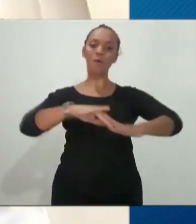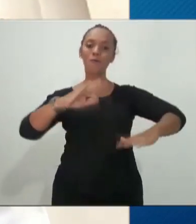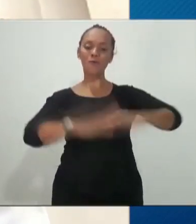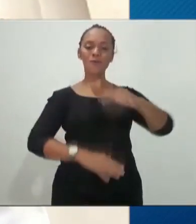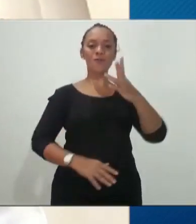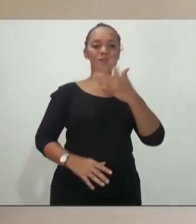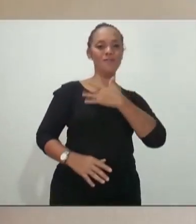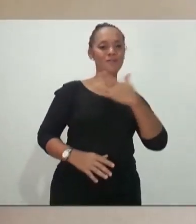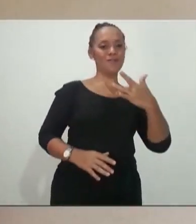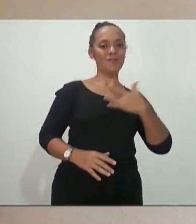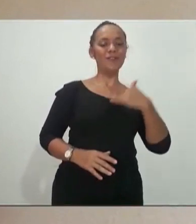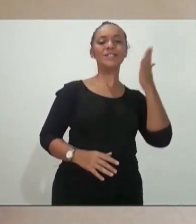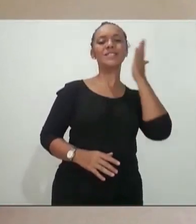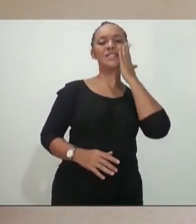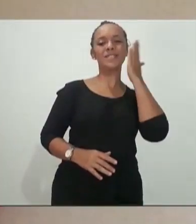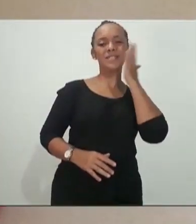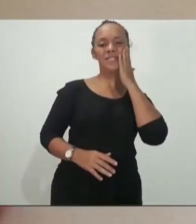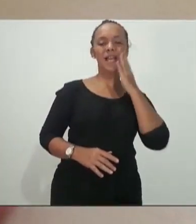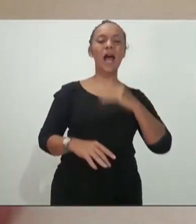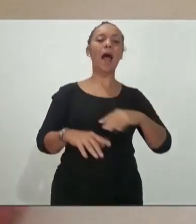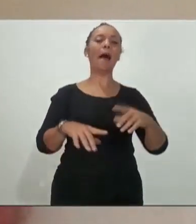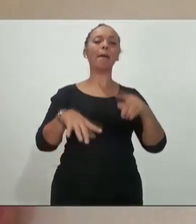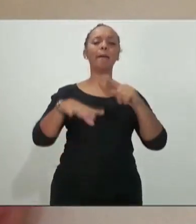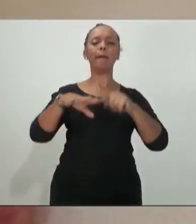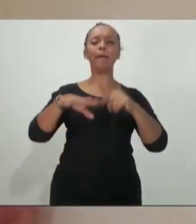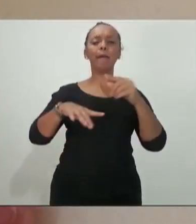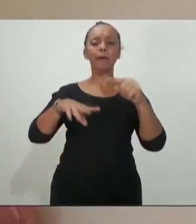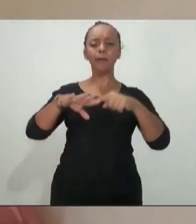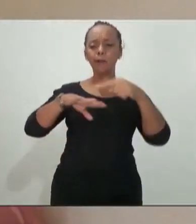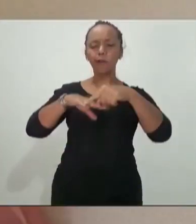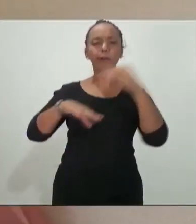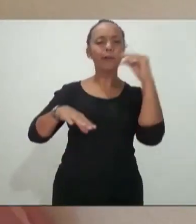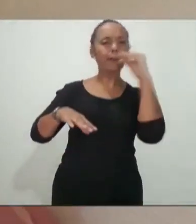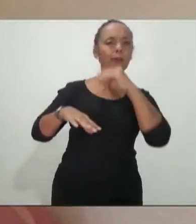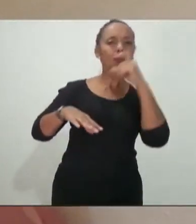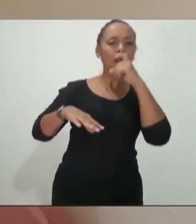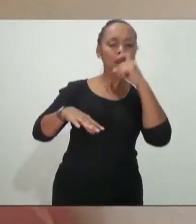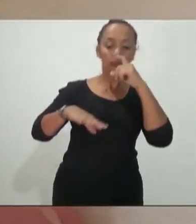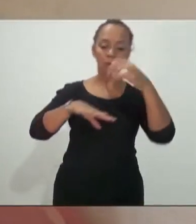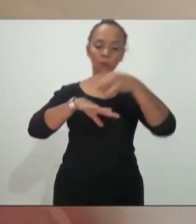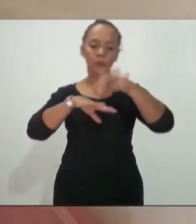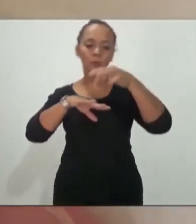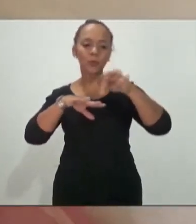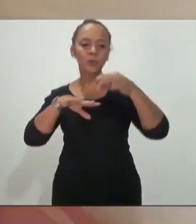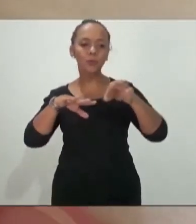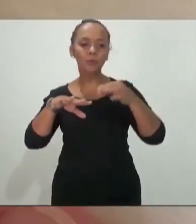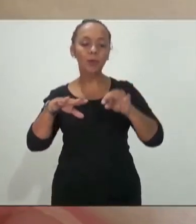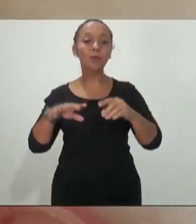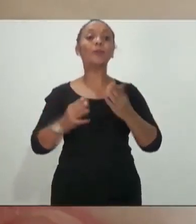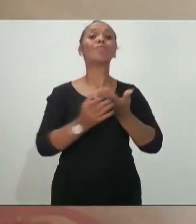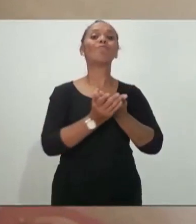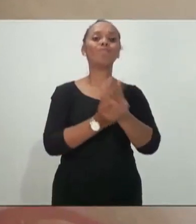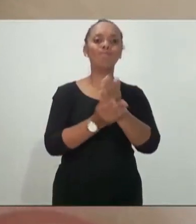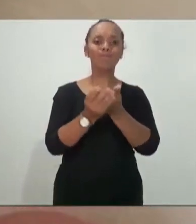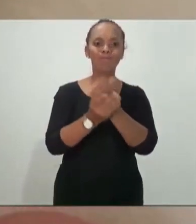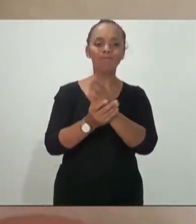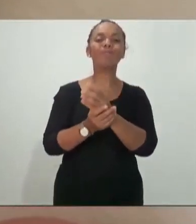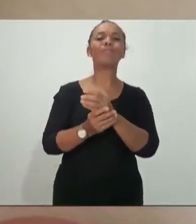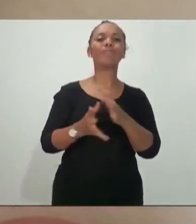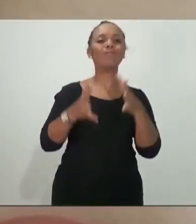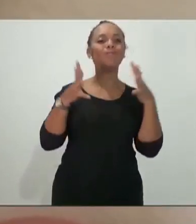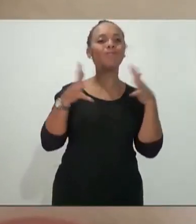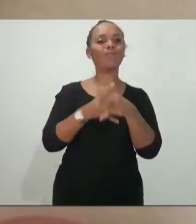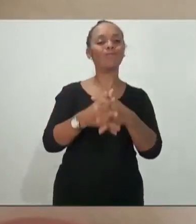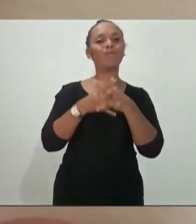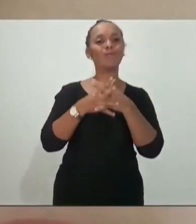profissional da saúde, né? Então existem variáveis como a temperatura dos dedos, como o uso de esmaltes, por exemplo. Então existe uma